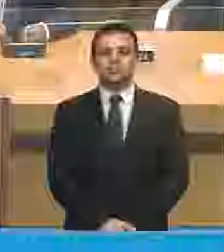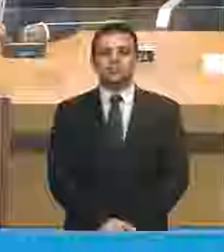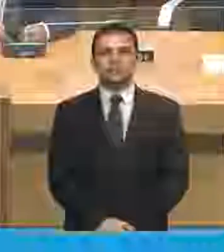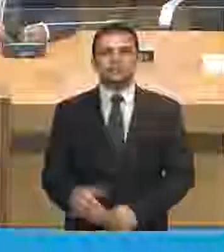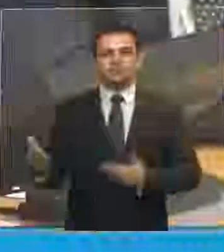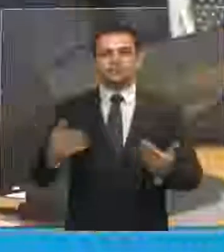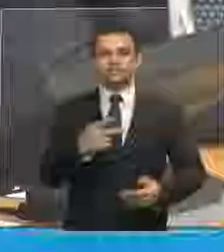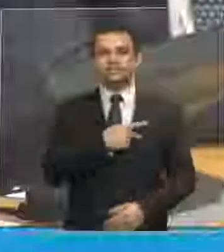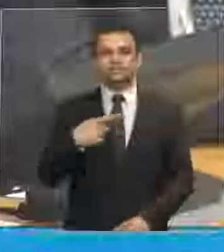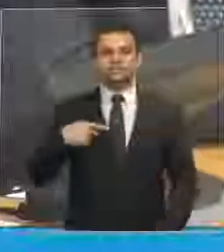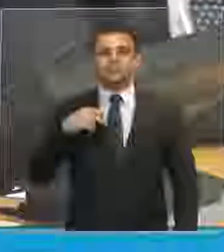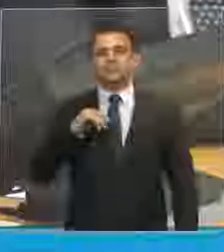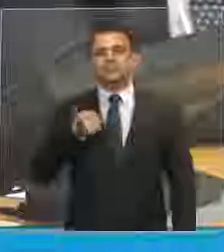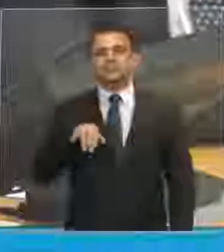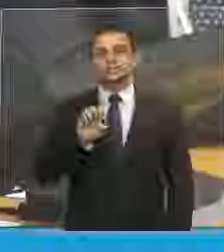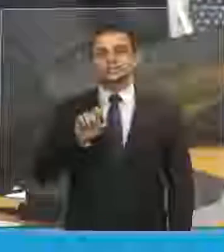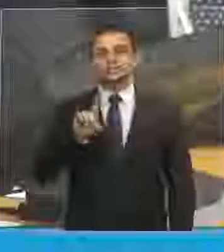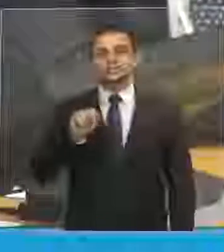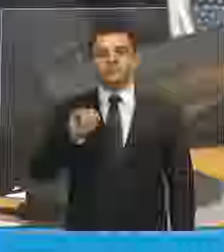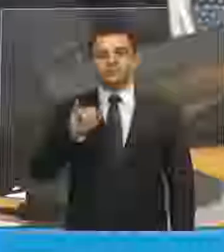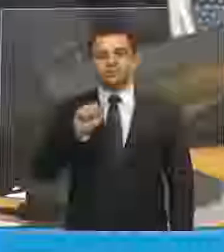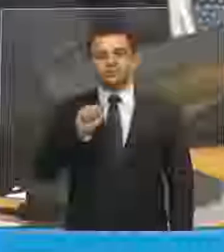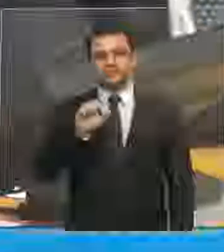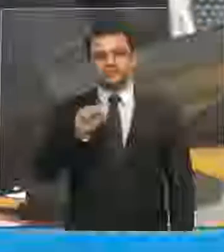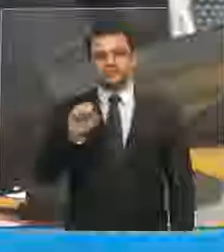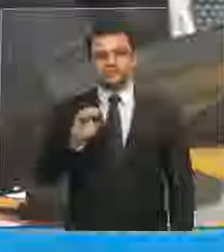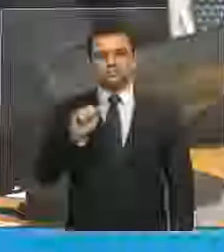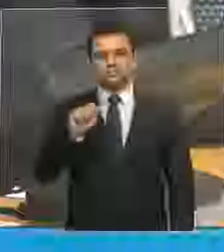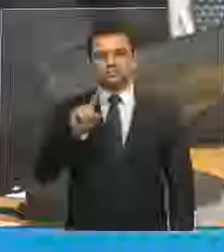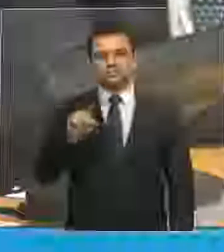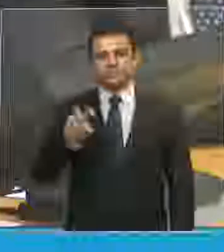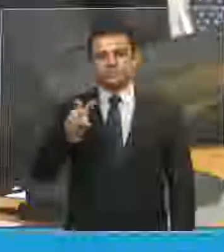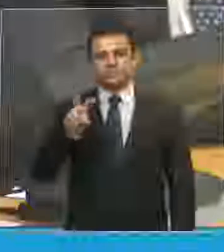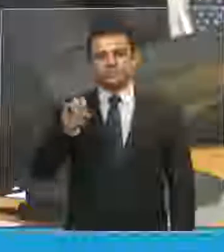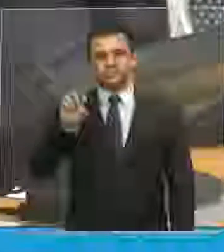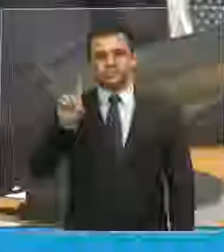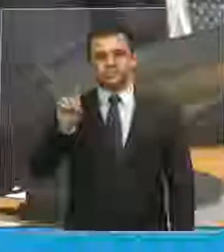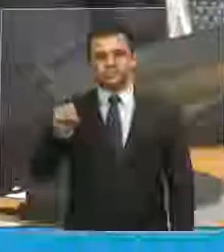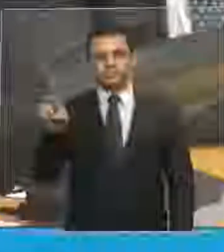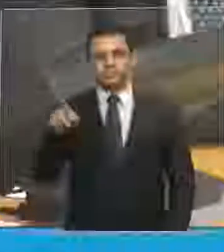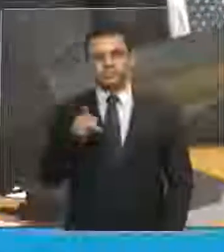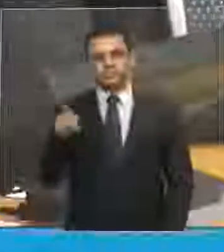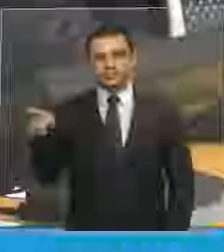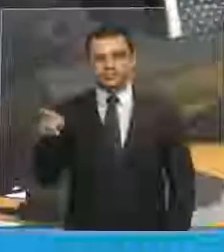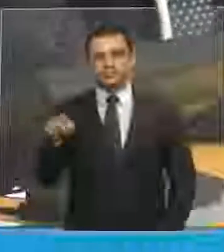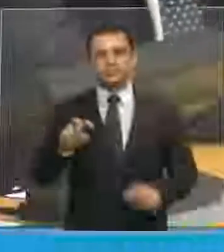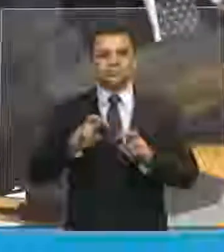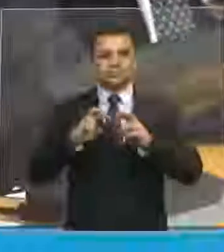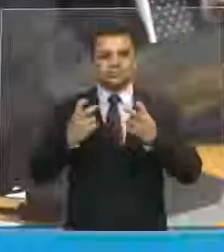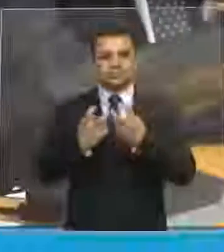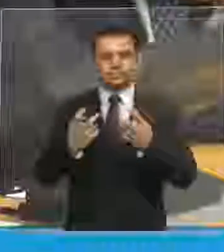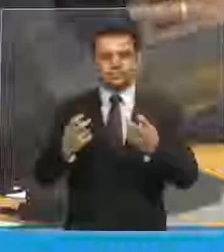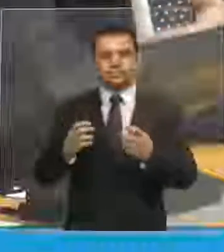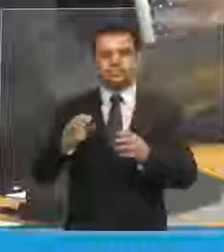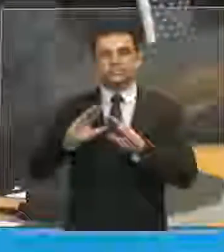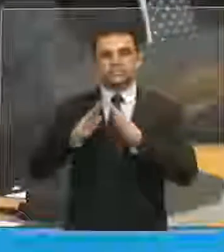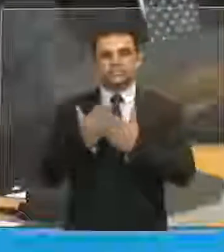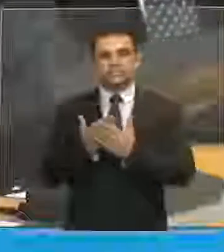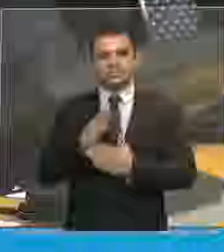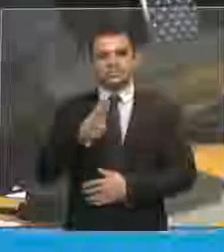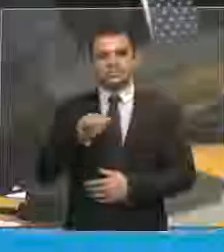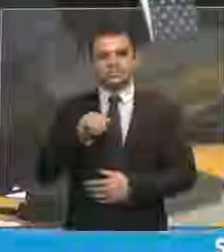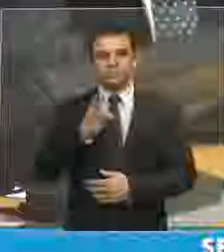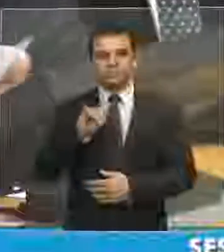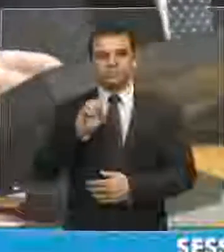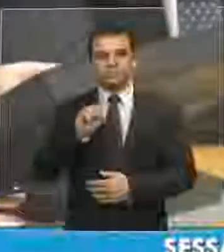Pastor Gedaías Azevedo, pastor presidente do Conselho do Colégio Batista e pastor da Igreja Batista